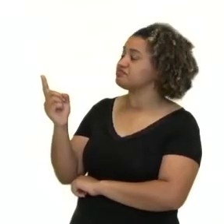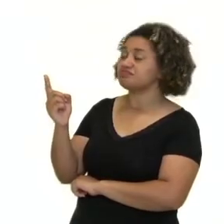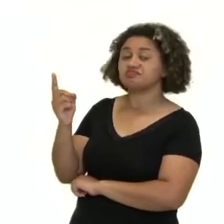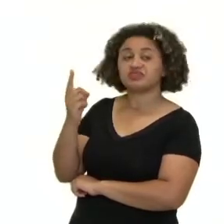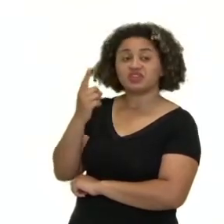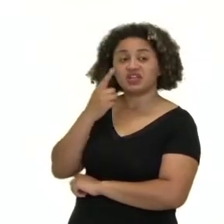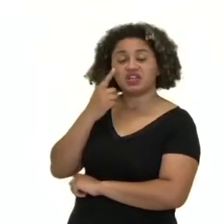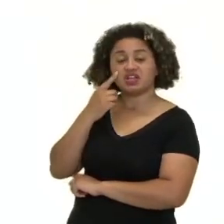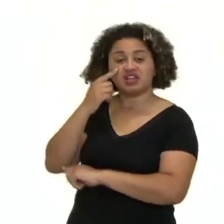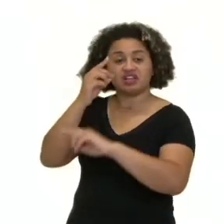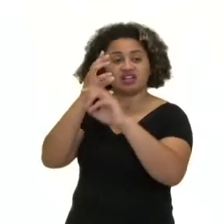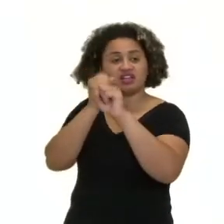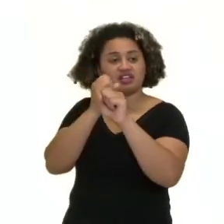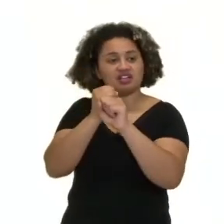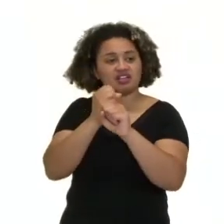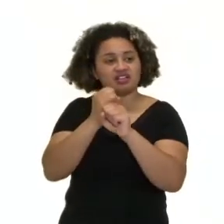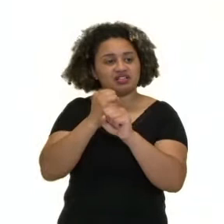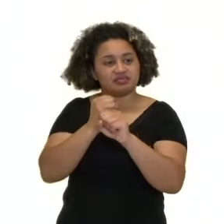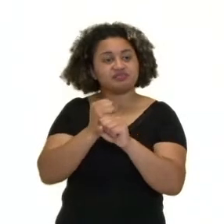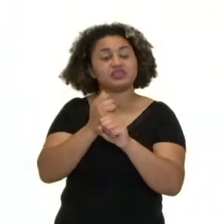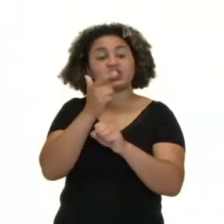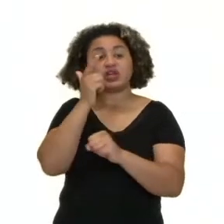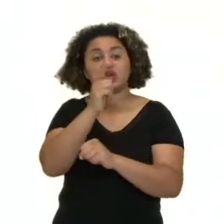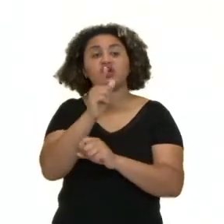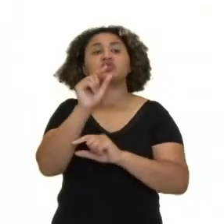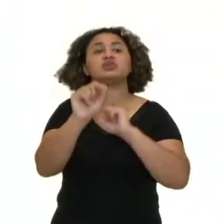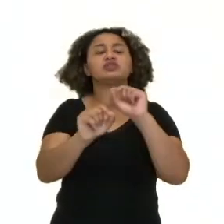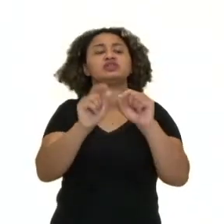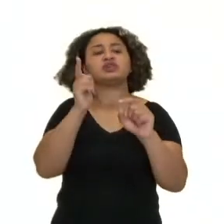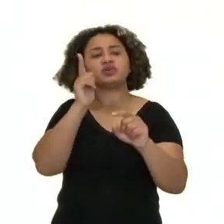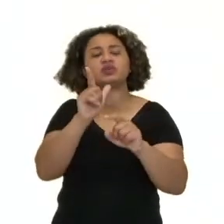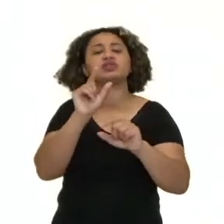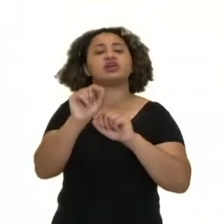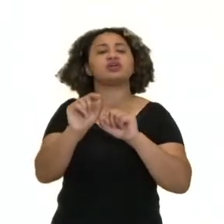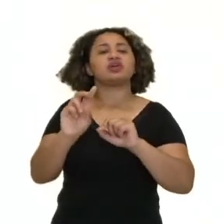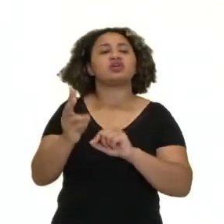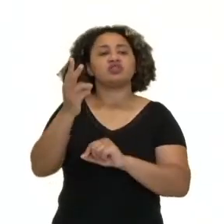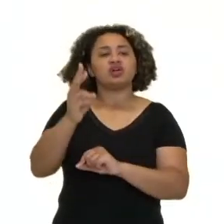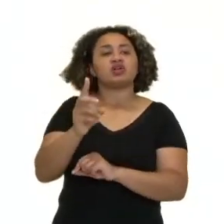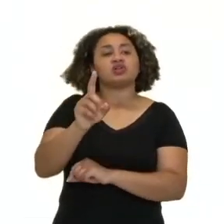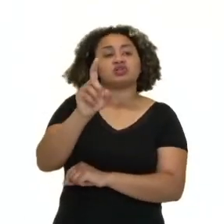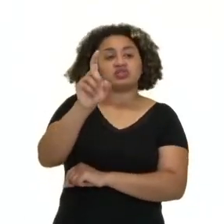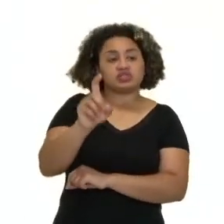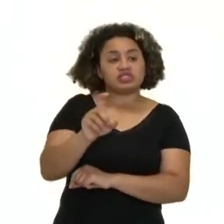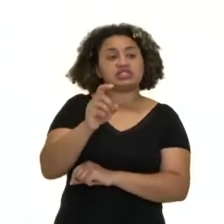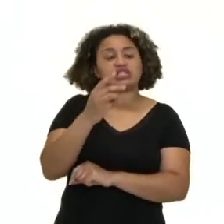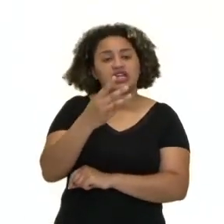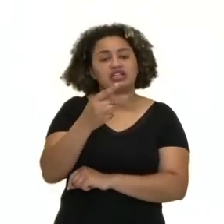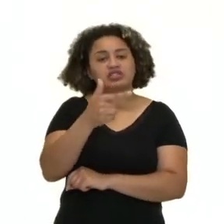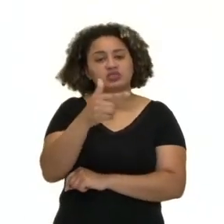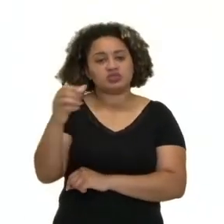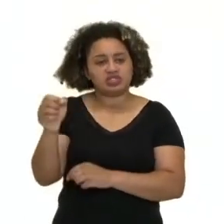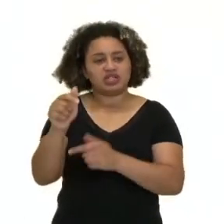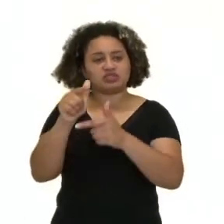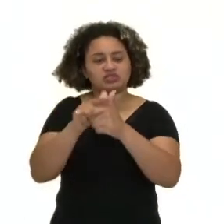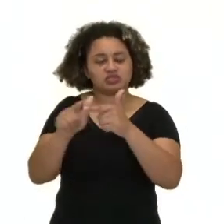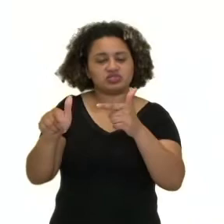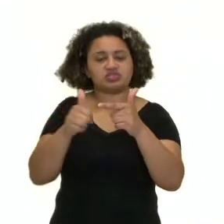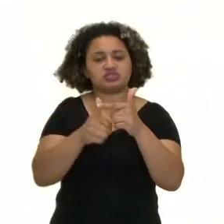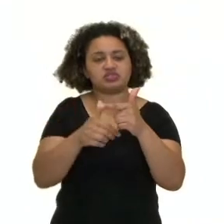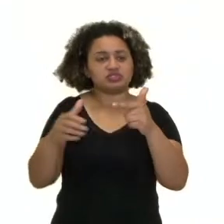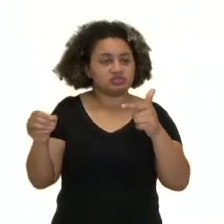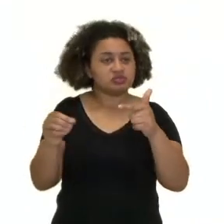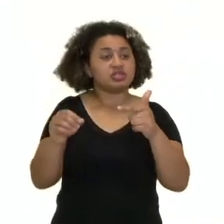80 vezes 40. 80 vezes 40, pessoal, 3.200. Esse 100 que está